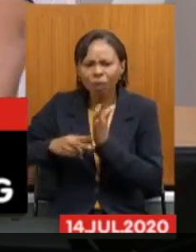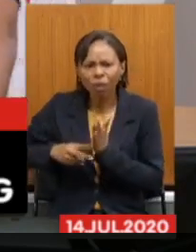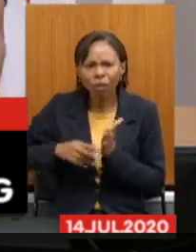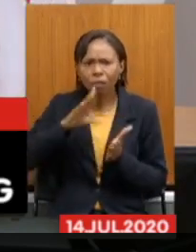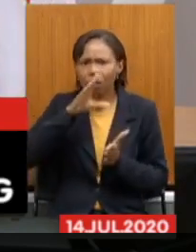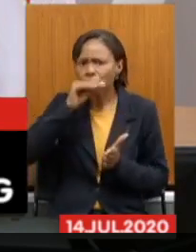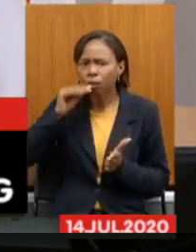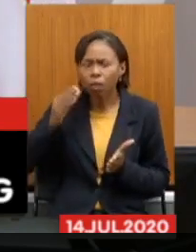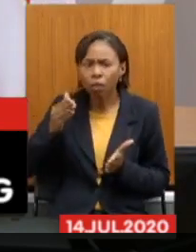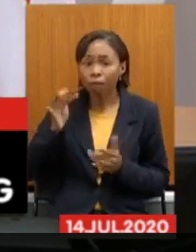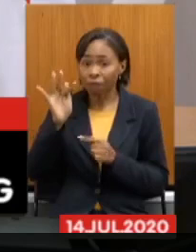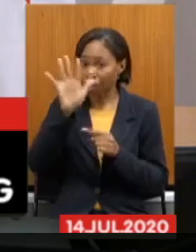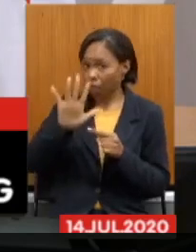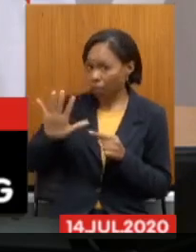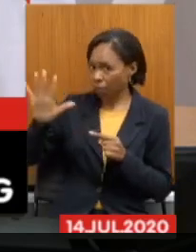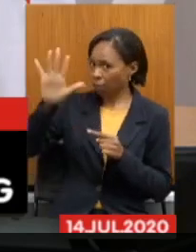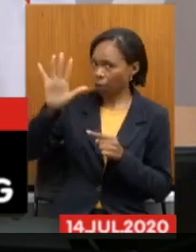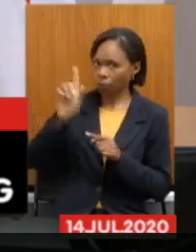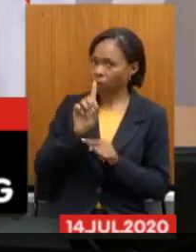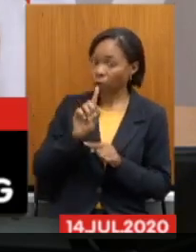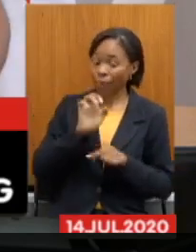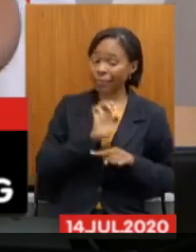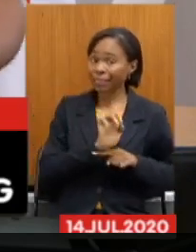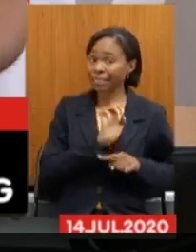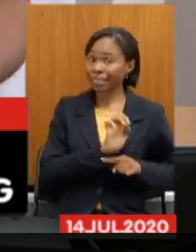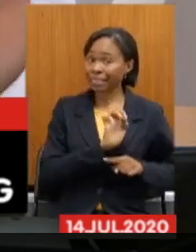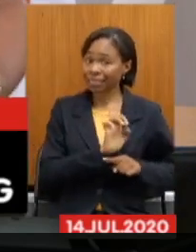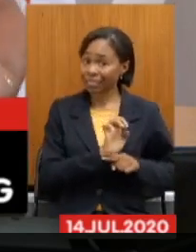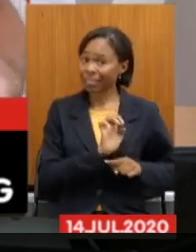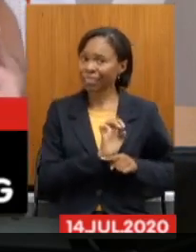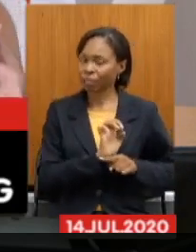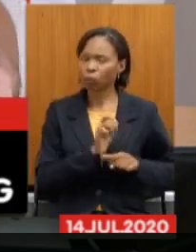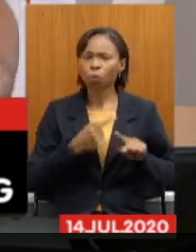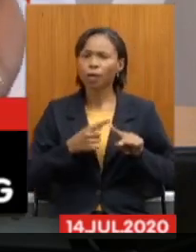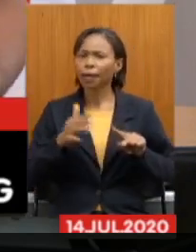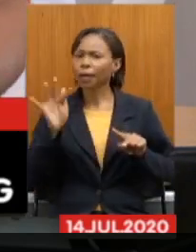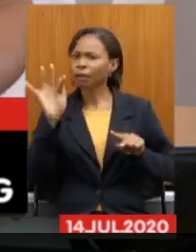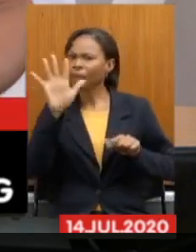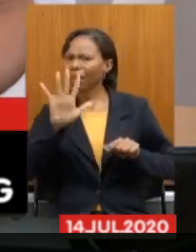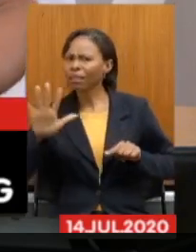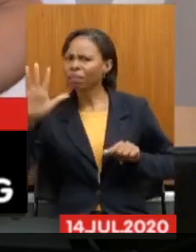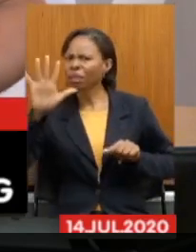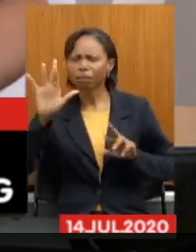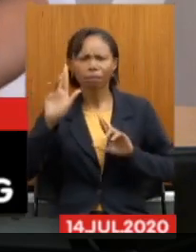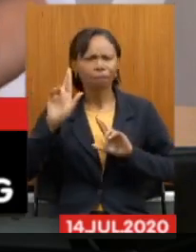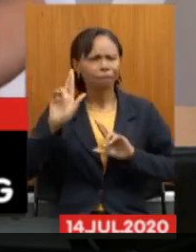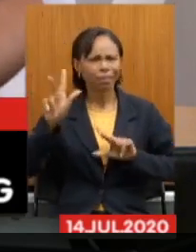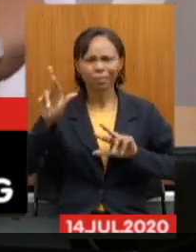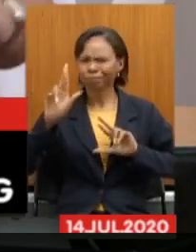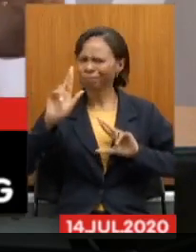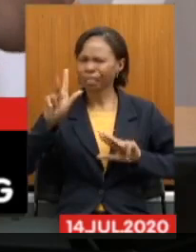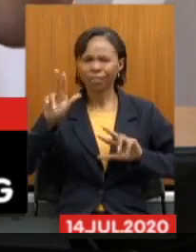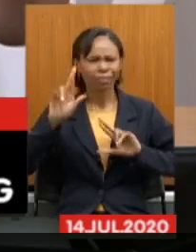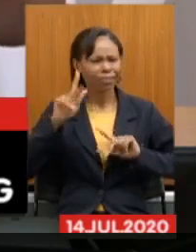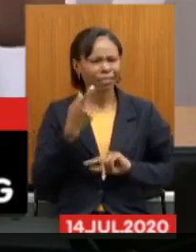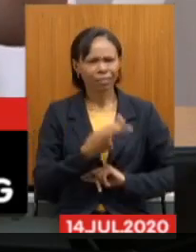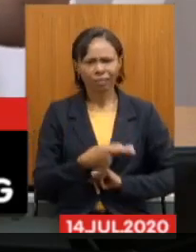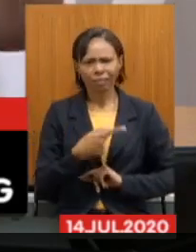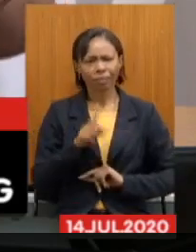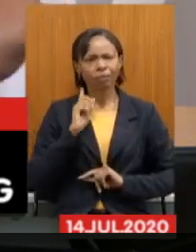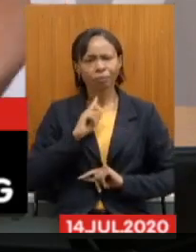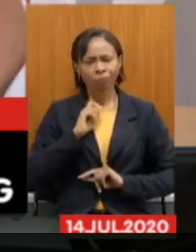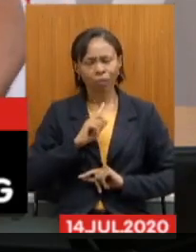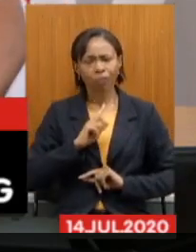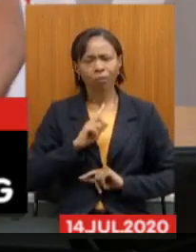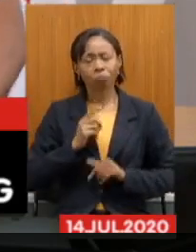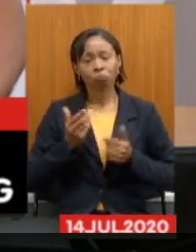federal. No plano federal, você tem uma realidade muito diferente da nossa. Para começar, o inicial